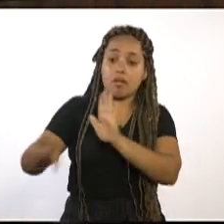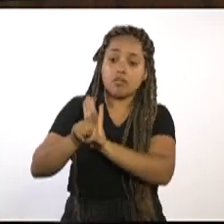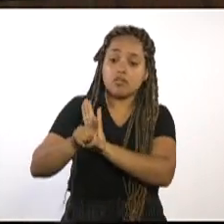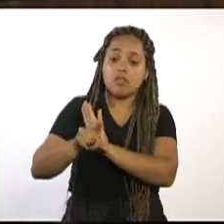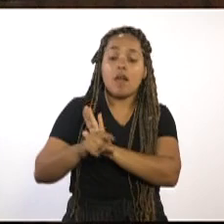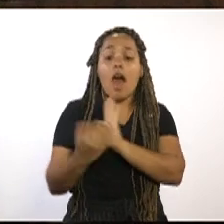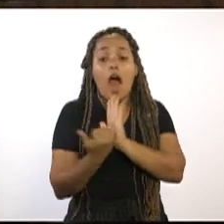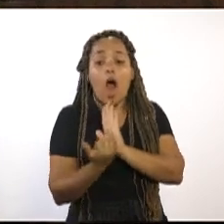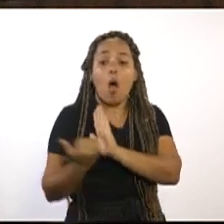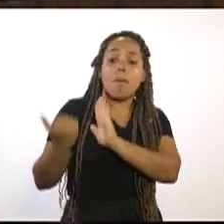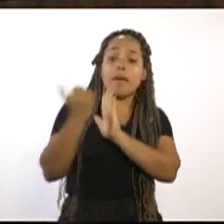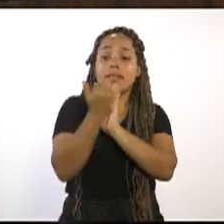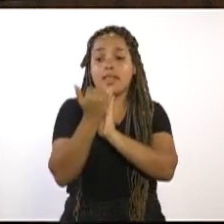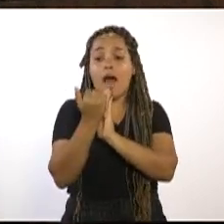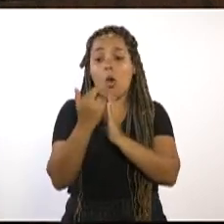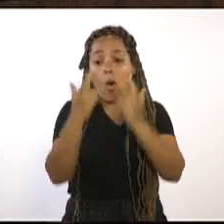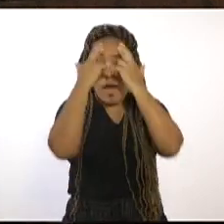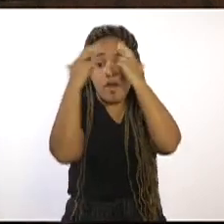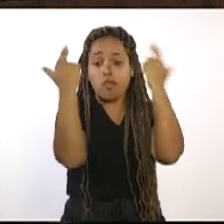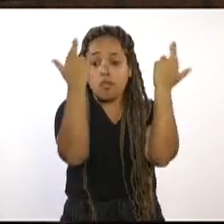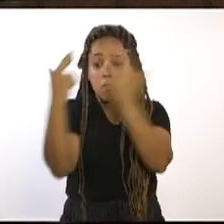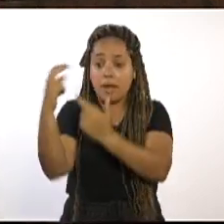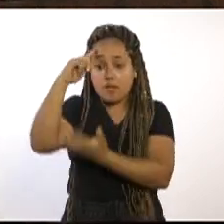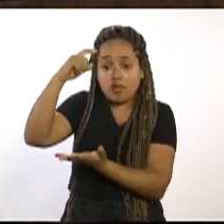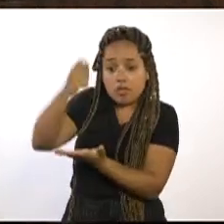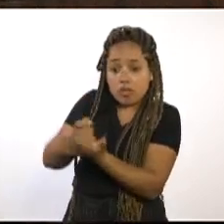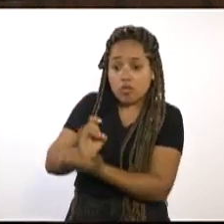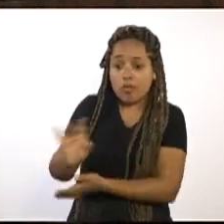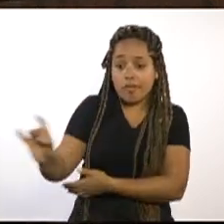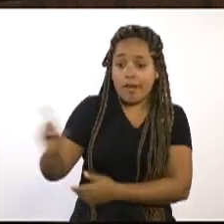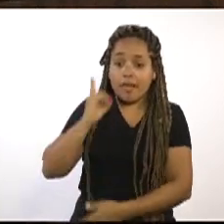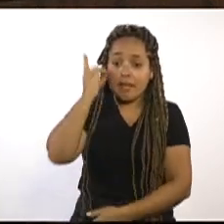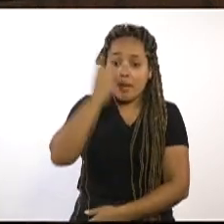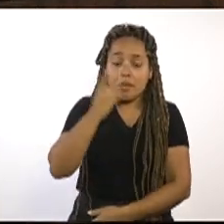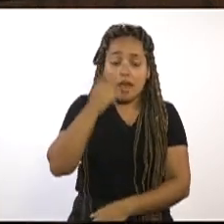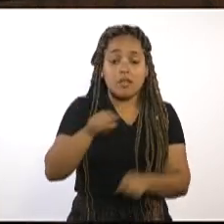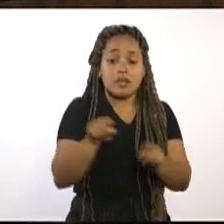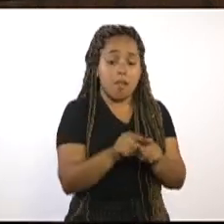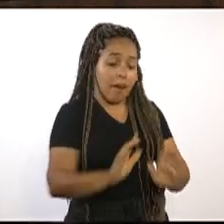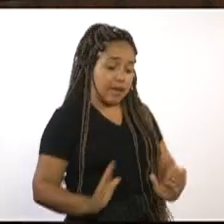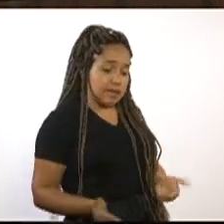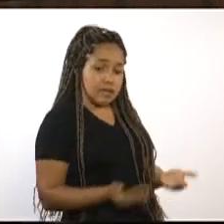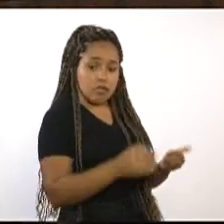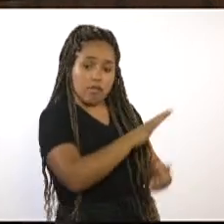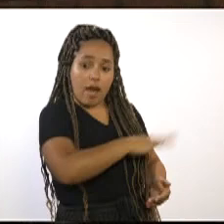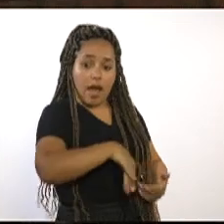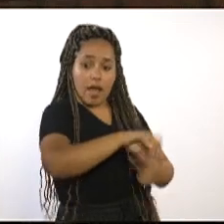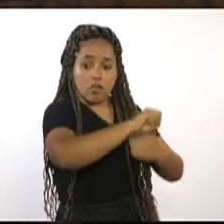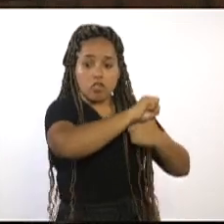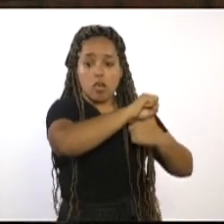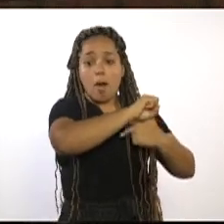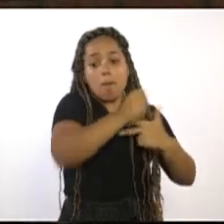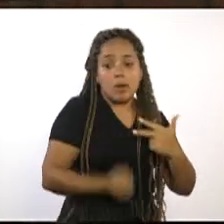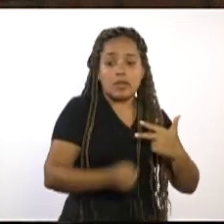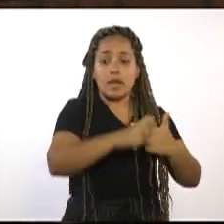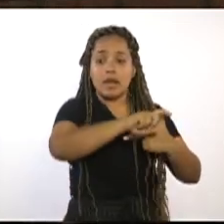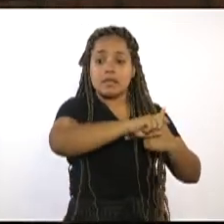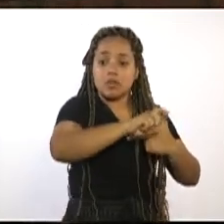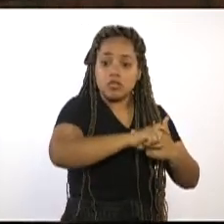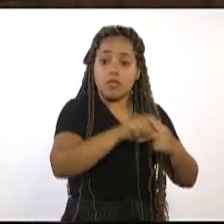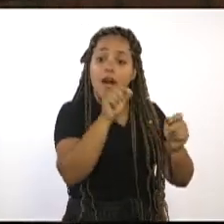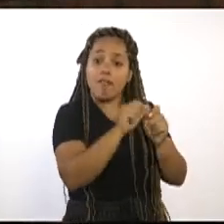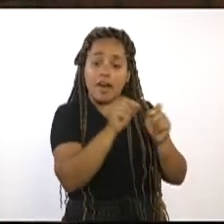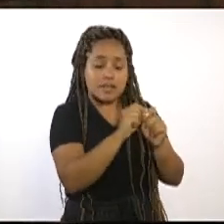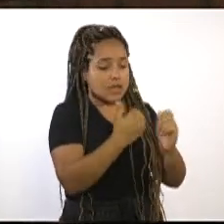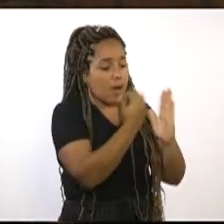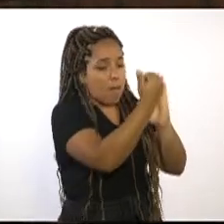às decisões do Parlamento e até mesmo incentivar o Poder Executivo a elaborar um orçamento mais realista,